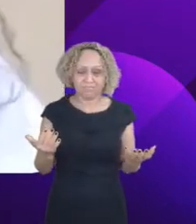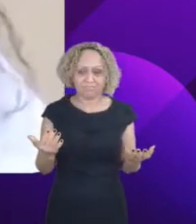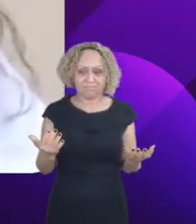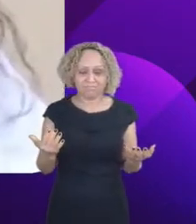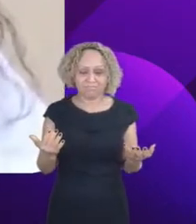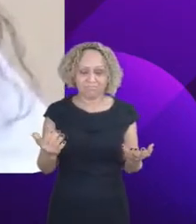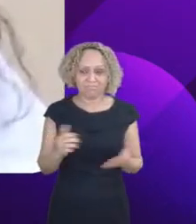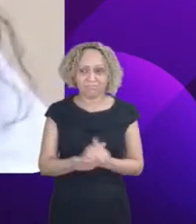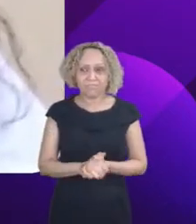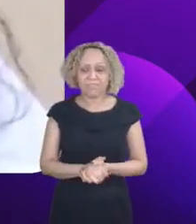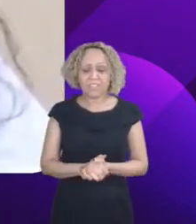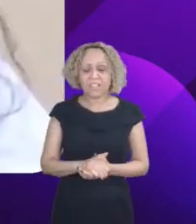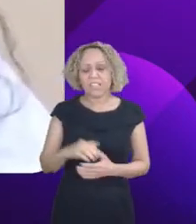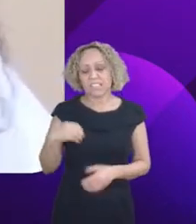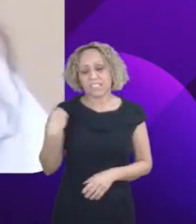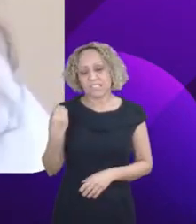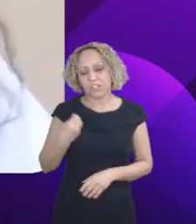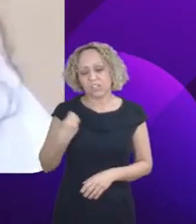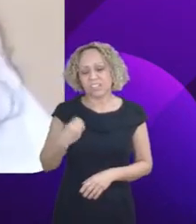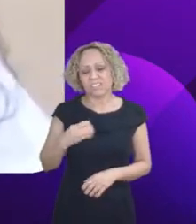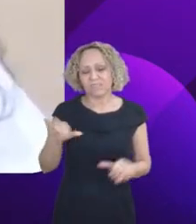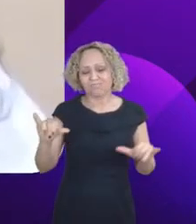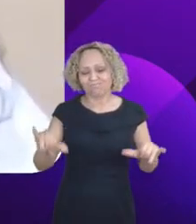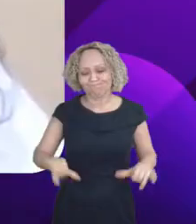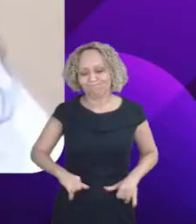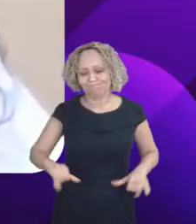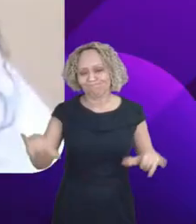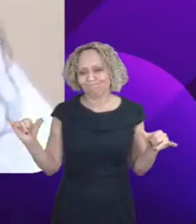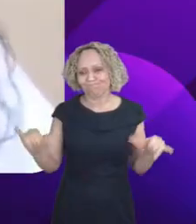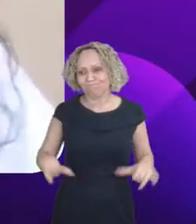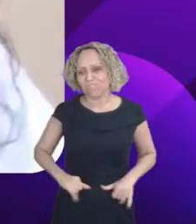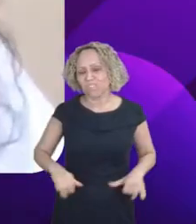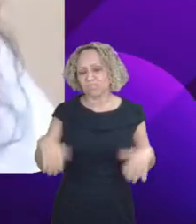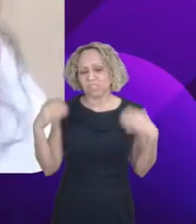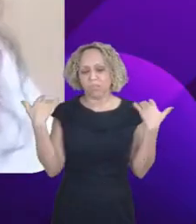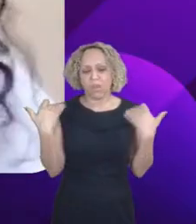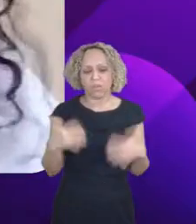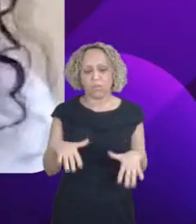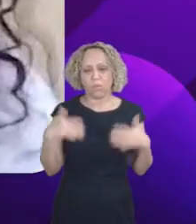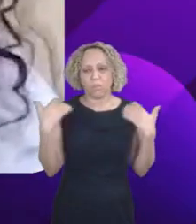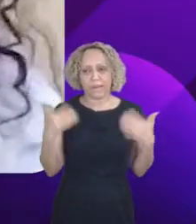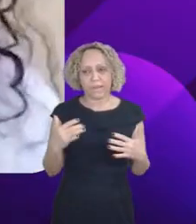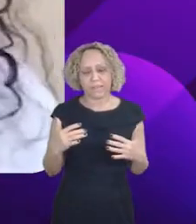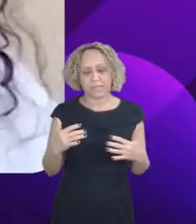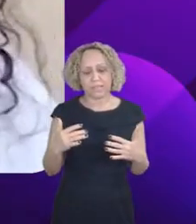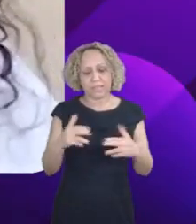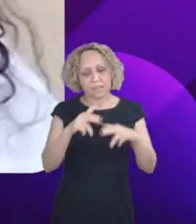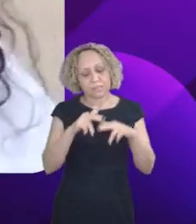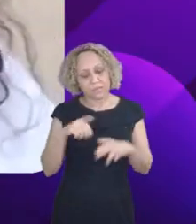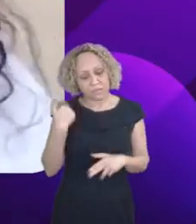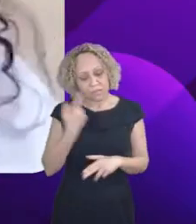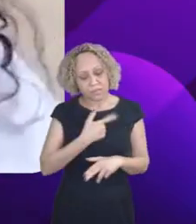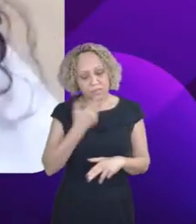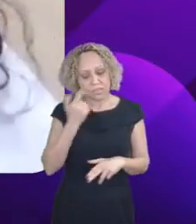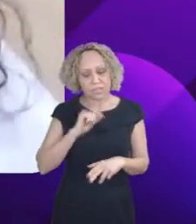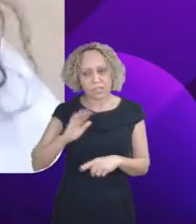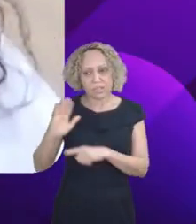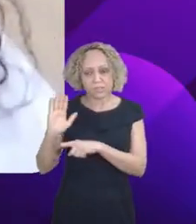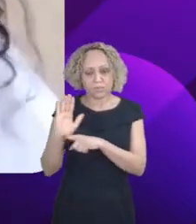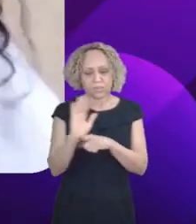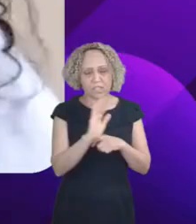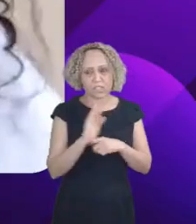vidas em uma dor e um sofrimento completamente complexo. E para que a gente consiga se ajudar, a gente